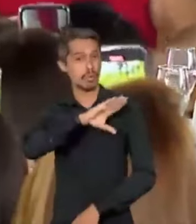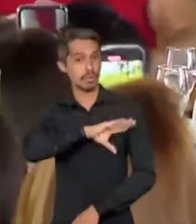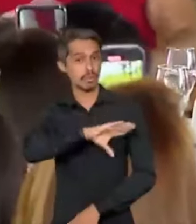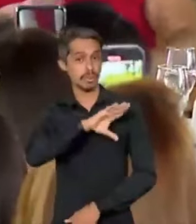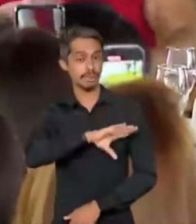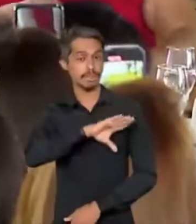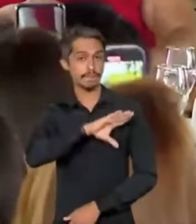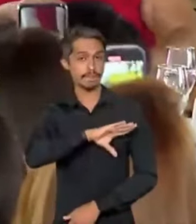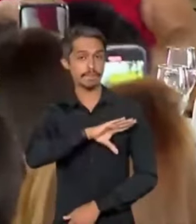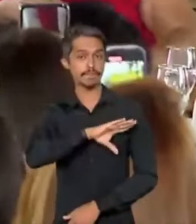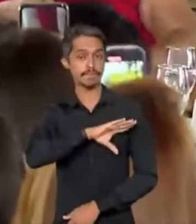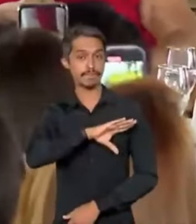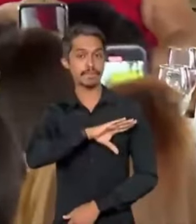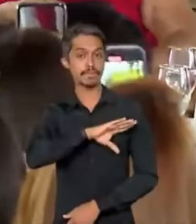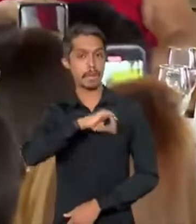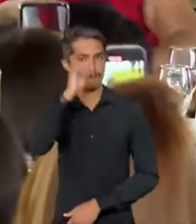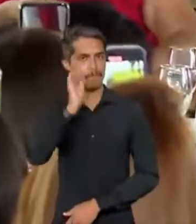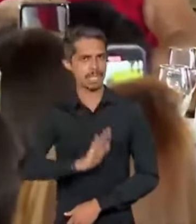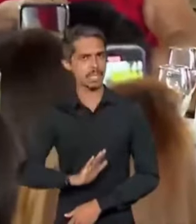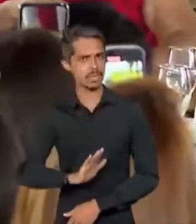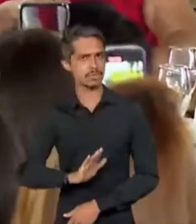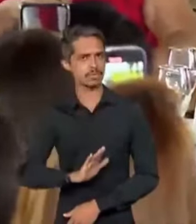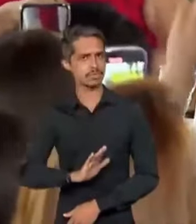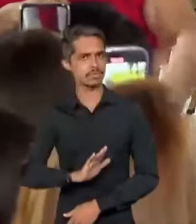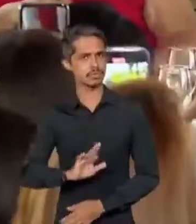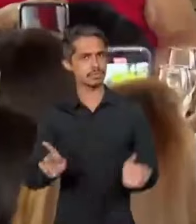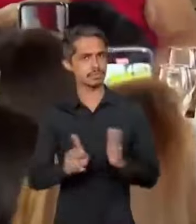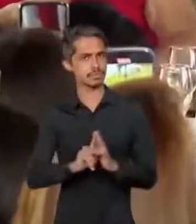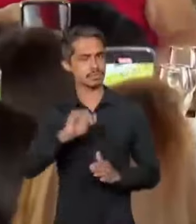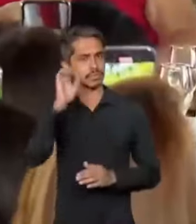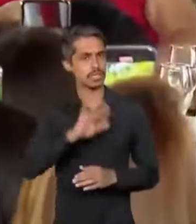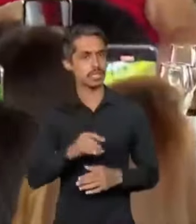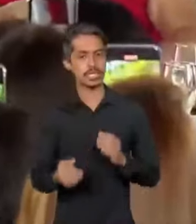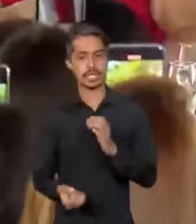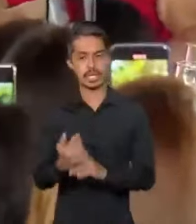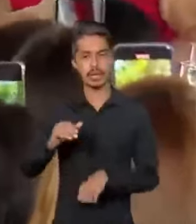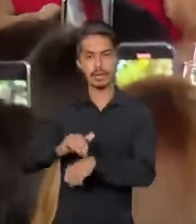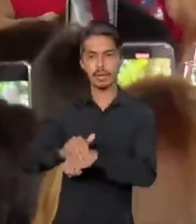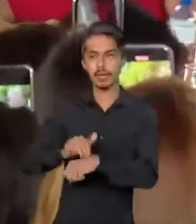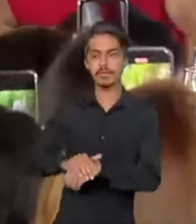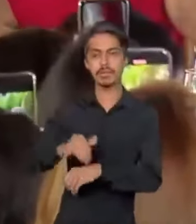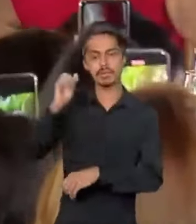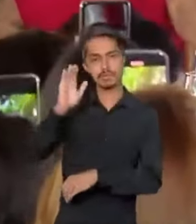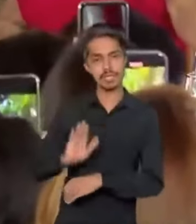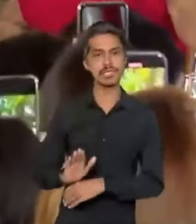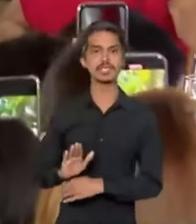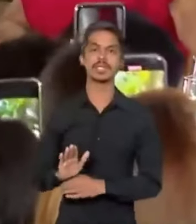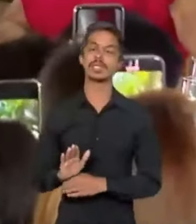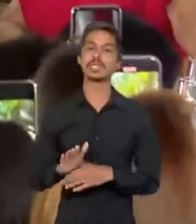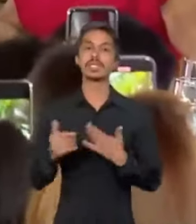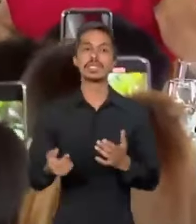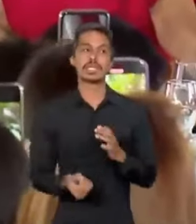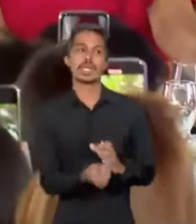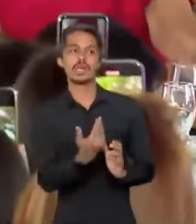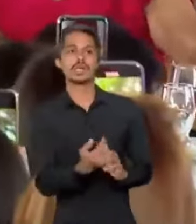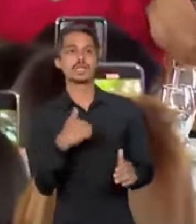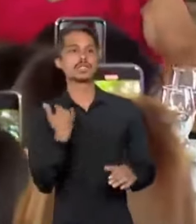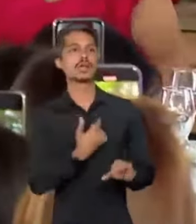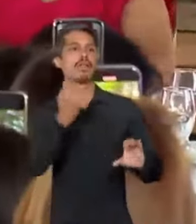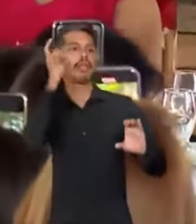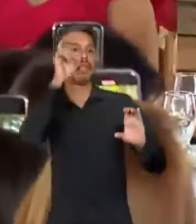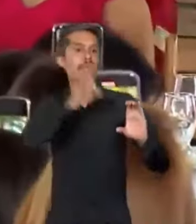em português brasileiro, feita por brasileiros e brasileiras, para que a gente não fique a reboque